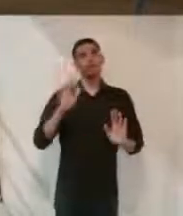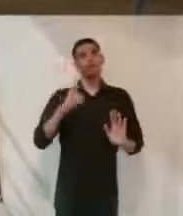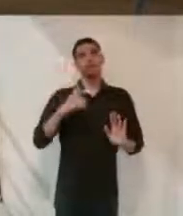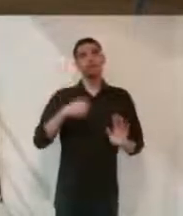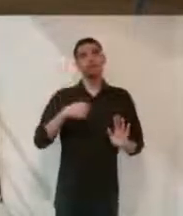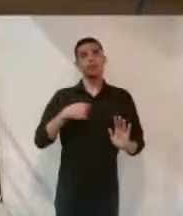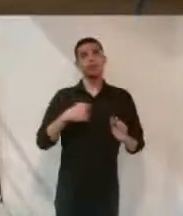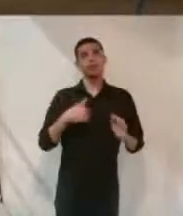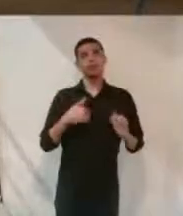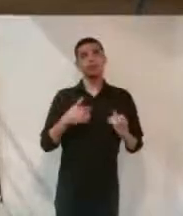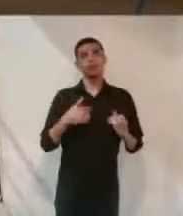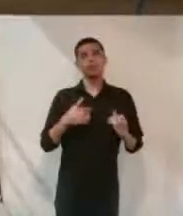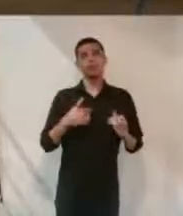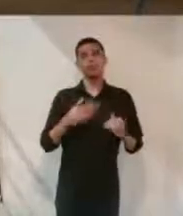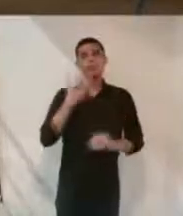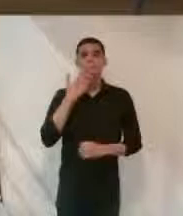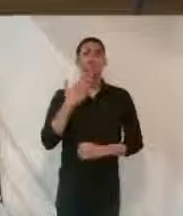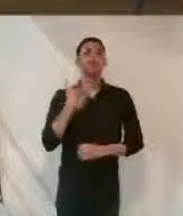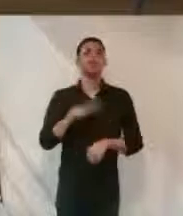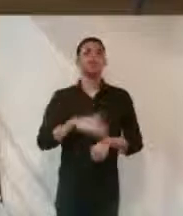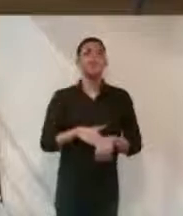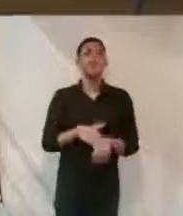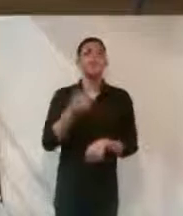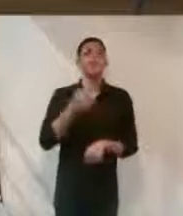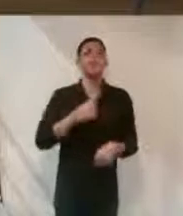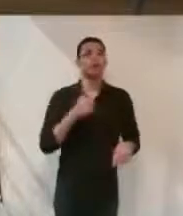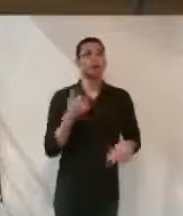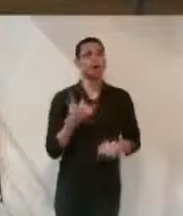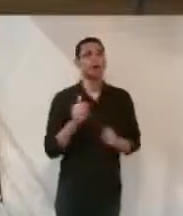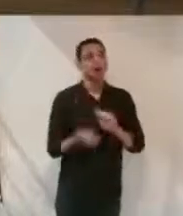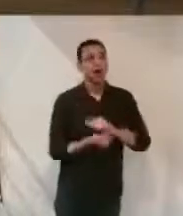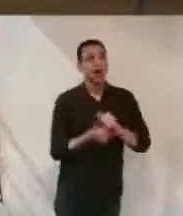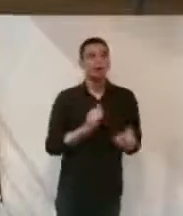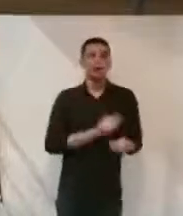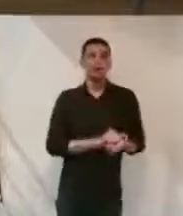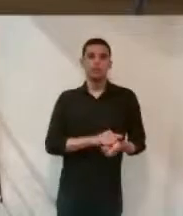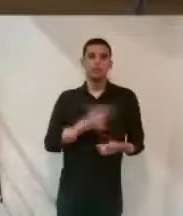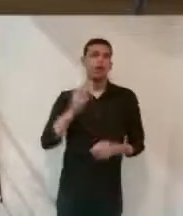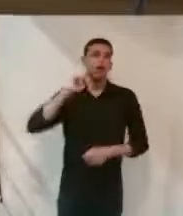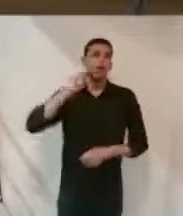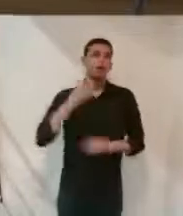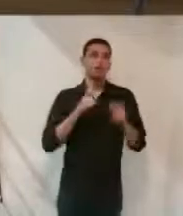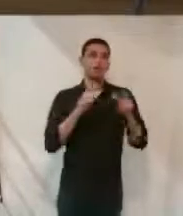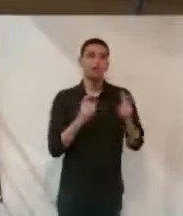pôr um novo tempo geológico, um fim